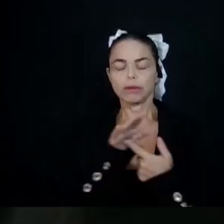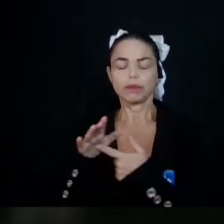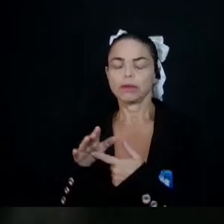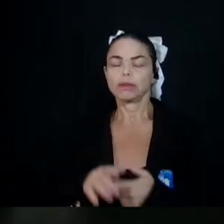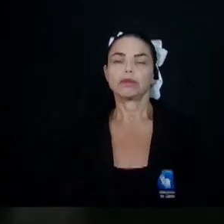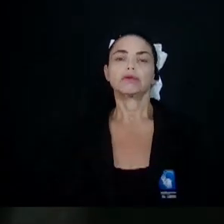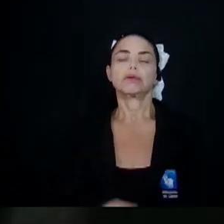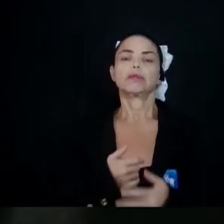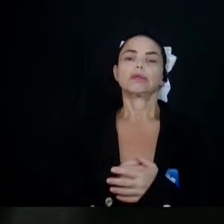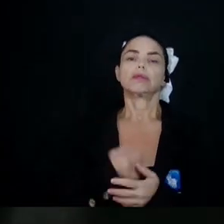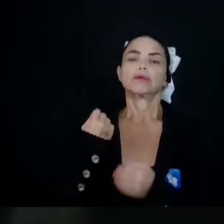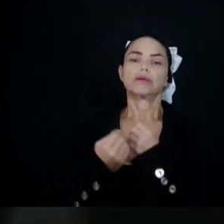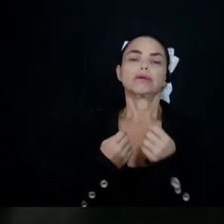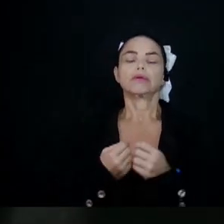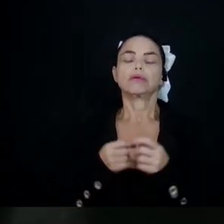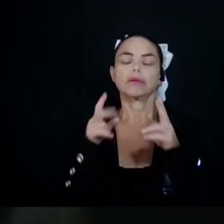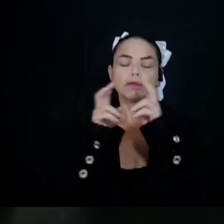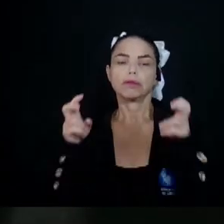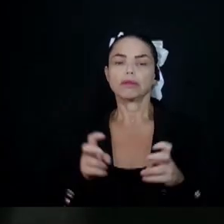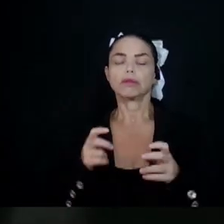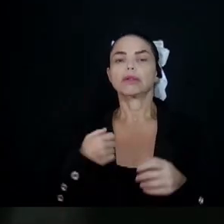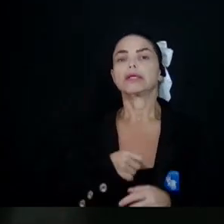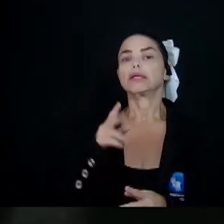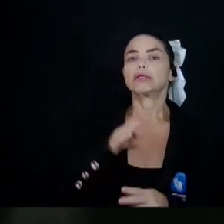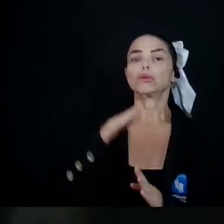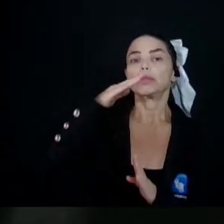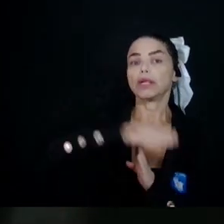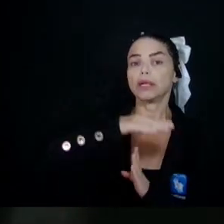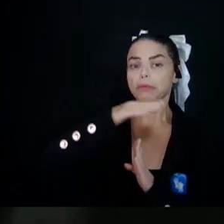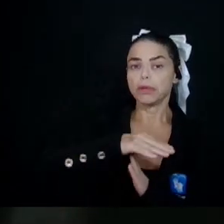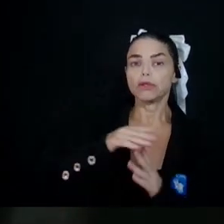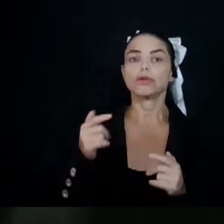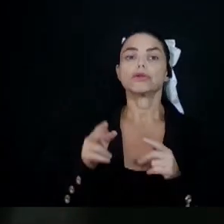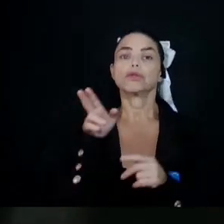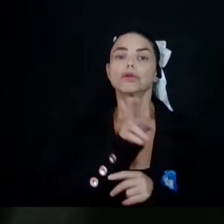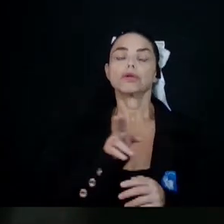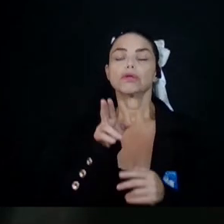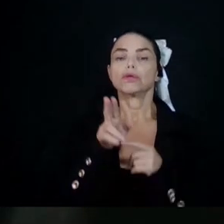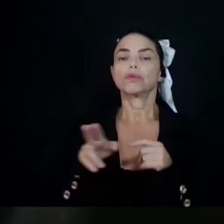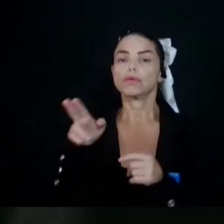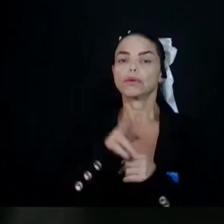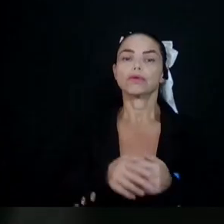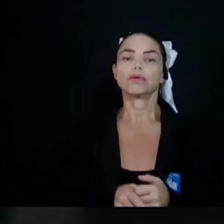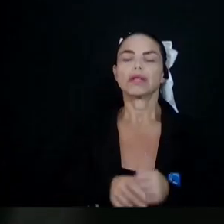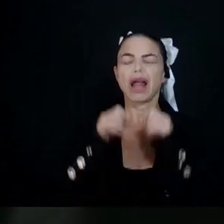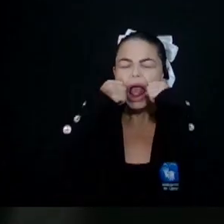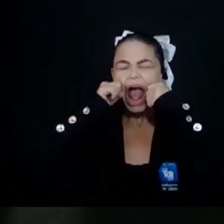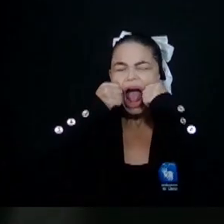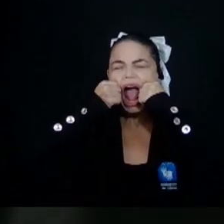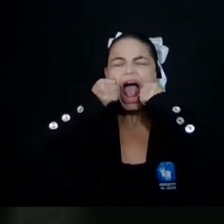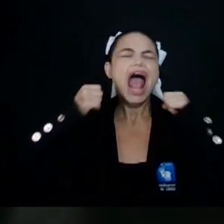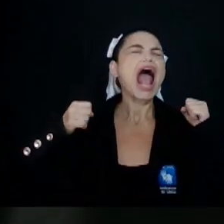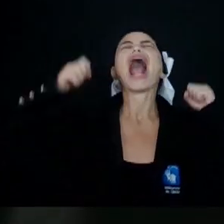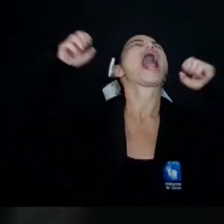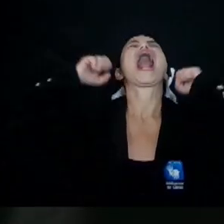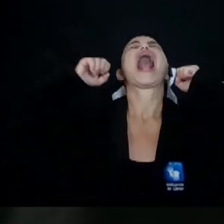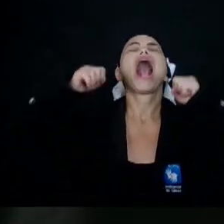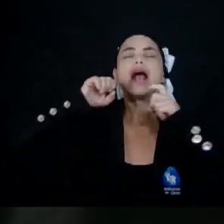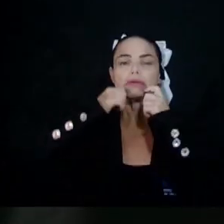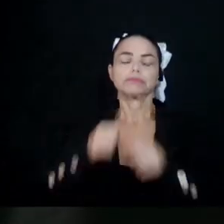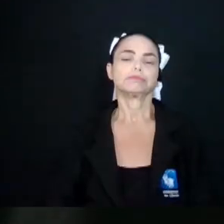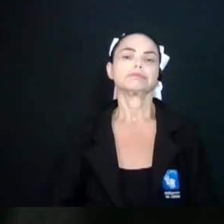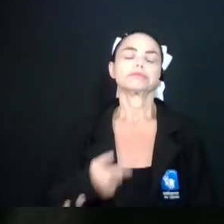criança. Qual que é o ponto, entre aspas, bom disso? É que a gente viu que aquilo não é birra, é que nós vimos que aquilo é resultado de